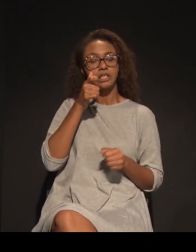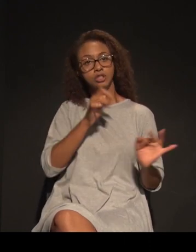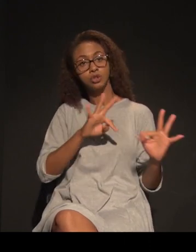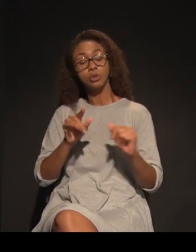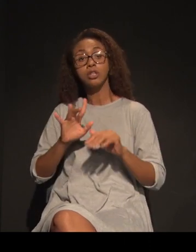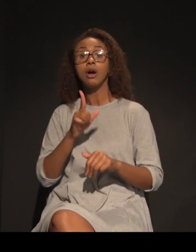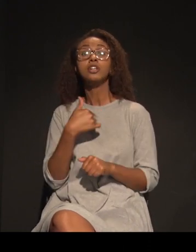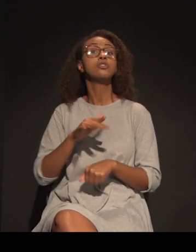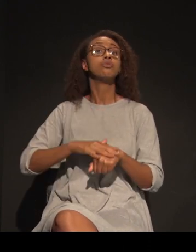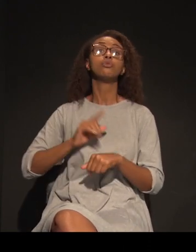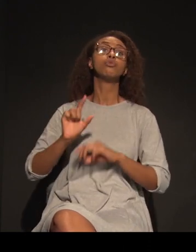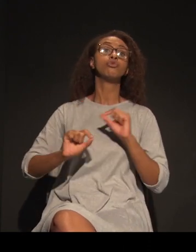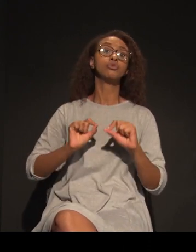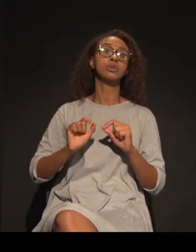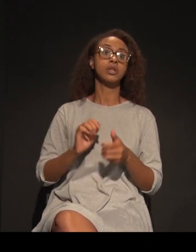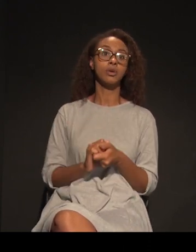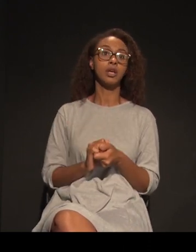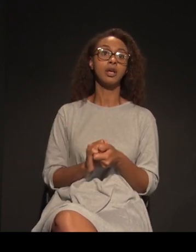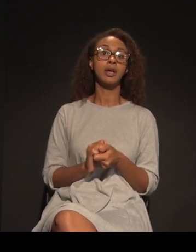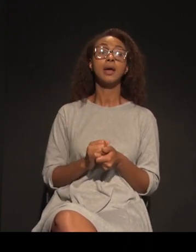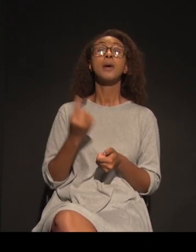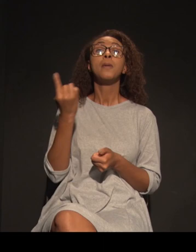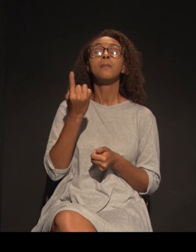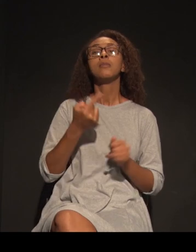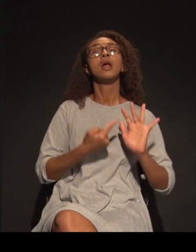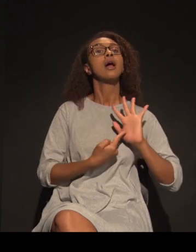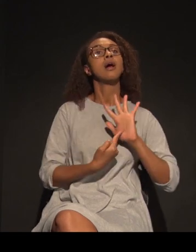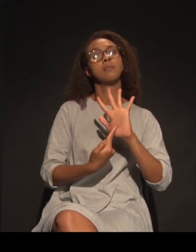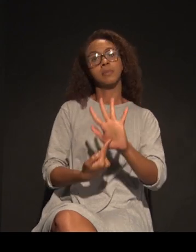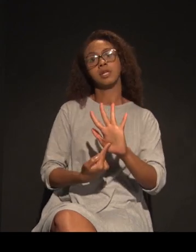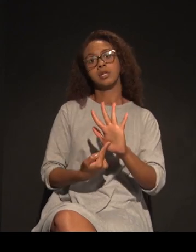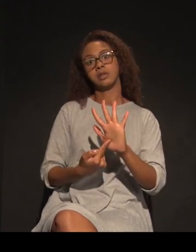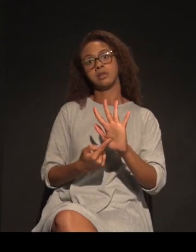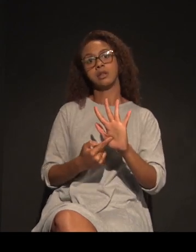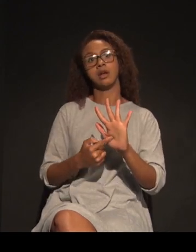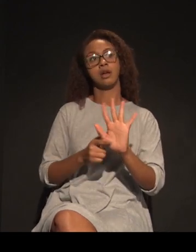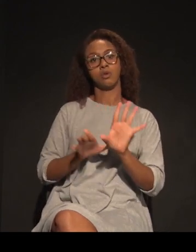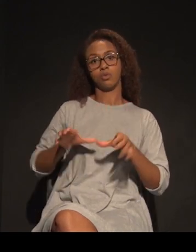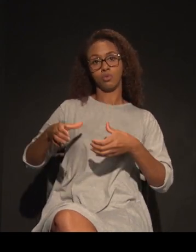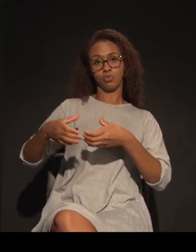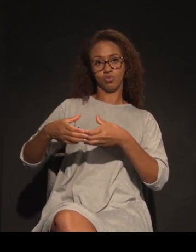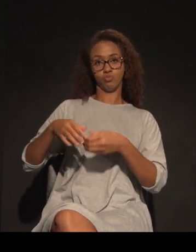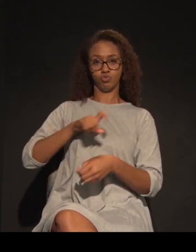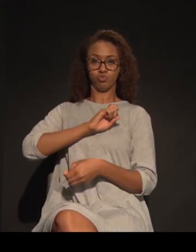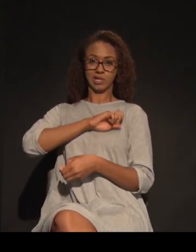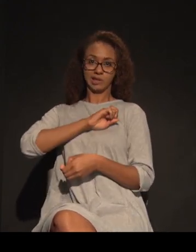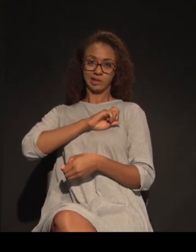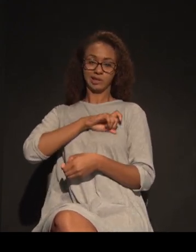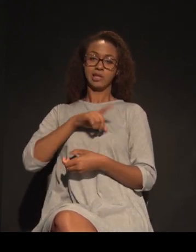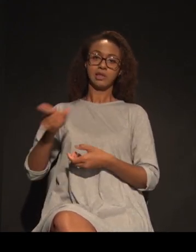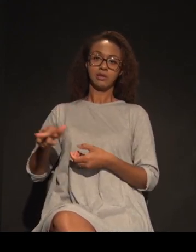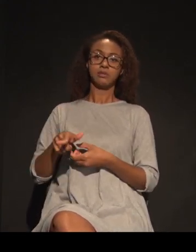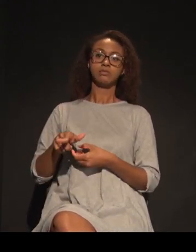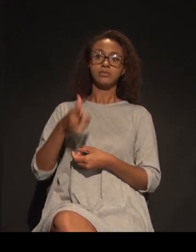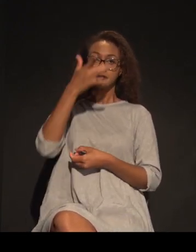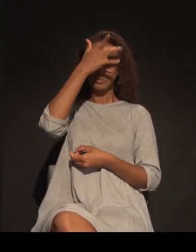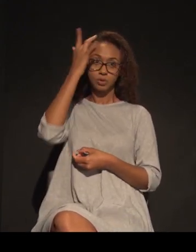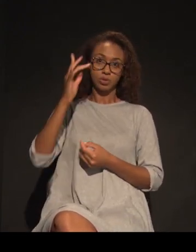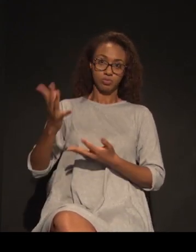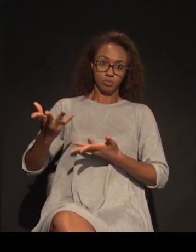iniciar uma uma primeira apresentação da nossa delegação né aqueles que estão aqui convidados